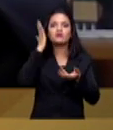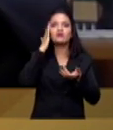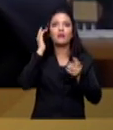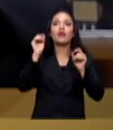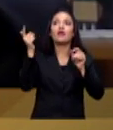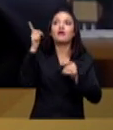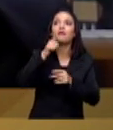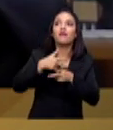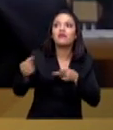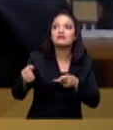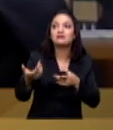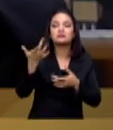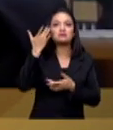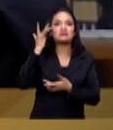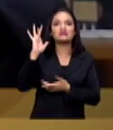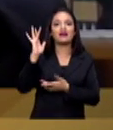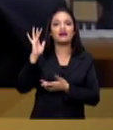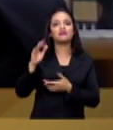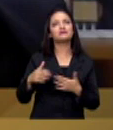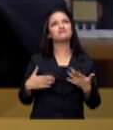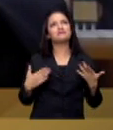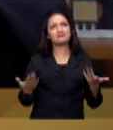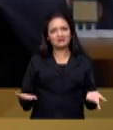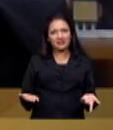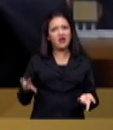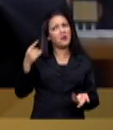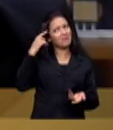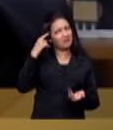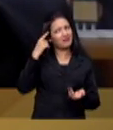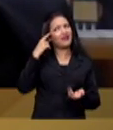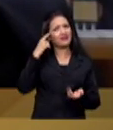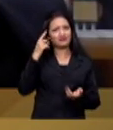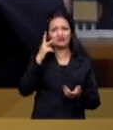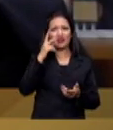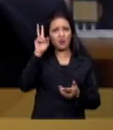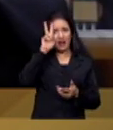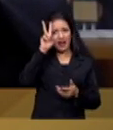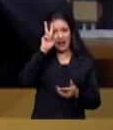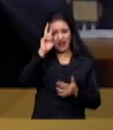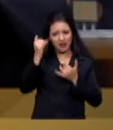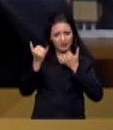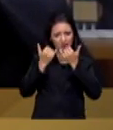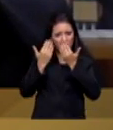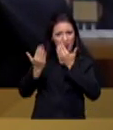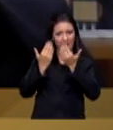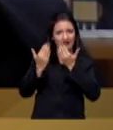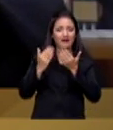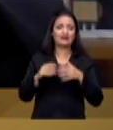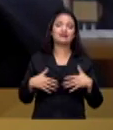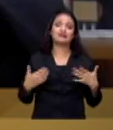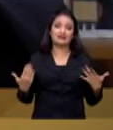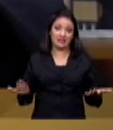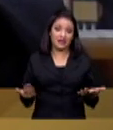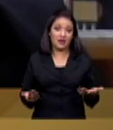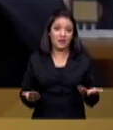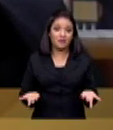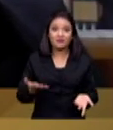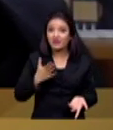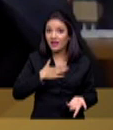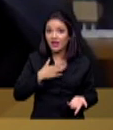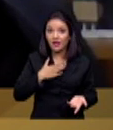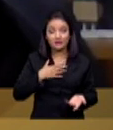na frente. Eu tenho ainda uma posição diferente desse que foram da lei que regula o mandado de segurança veiculadas até